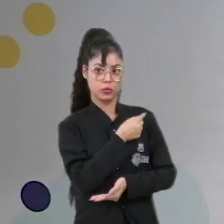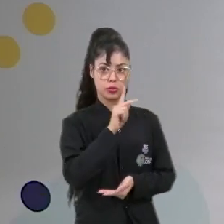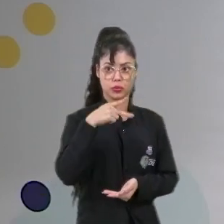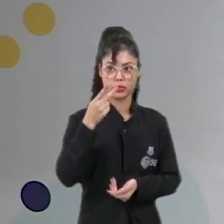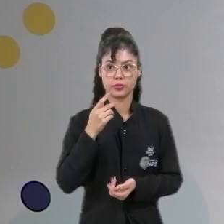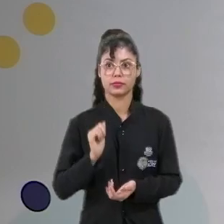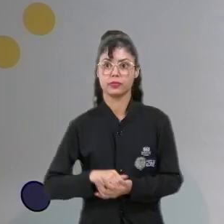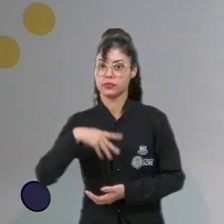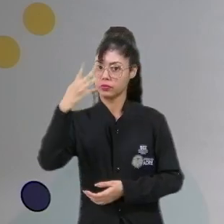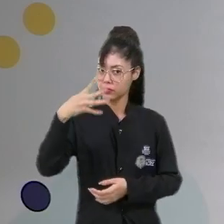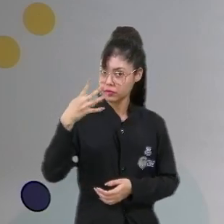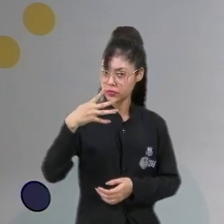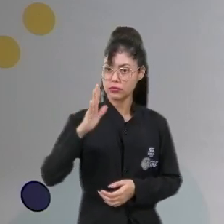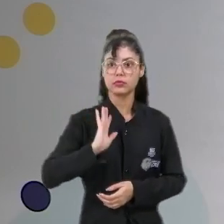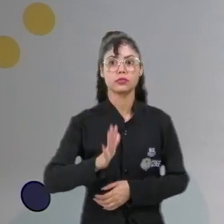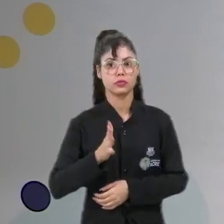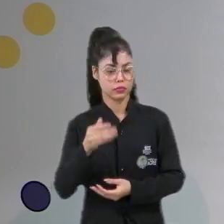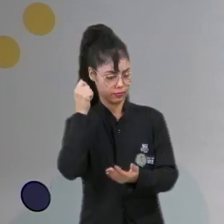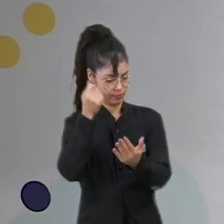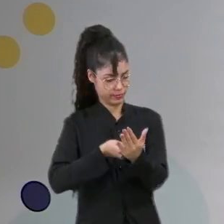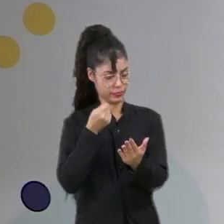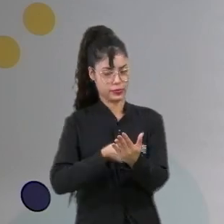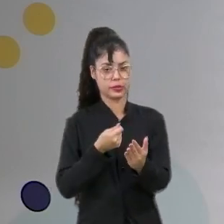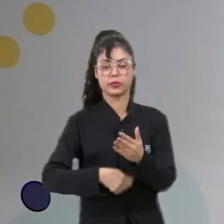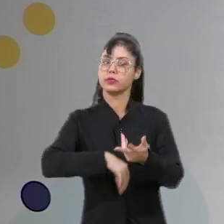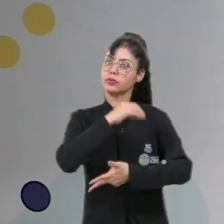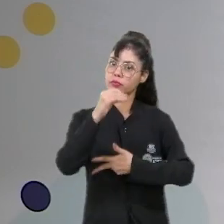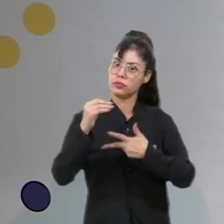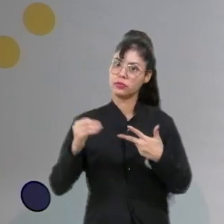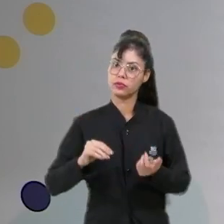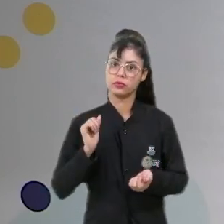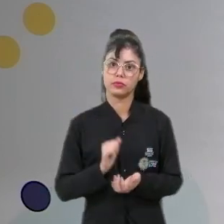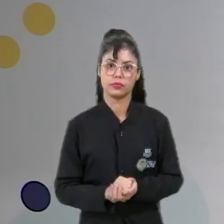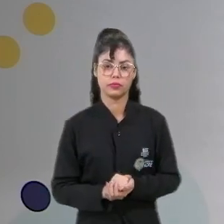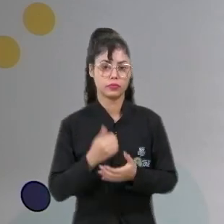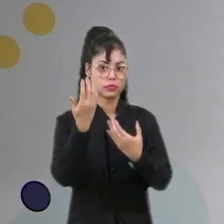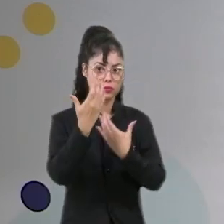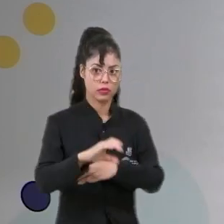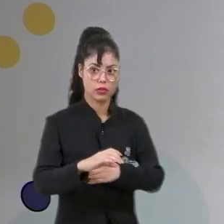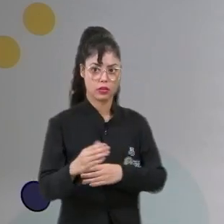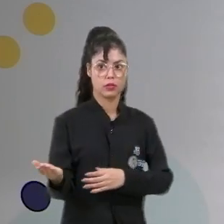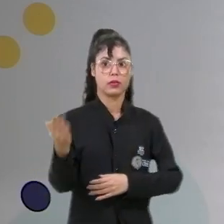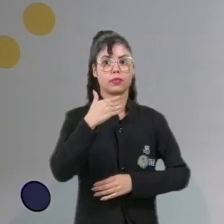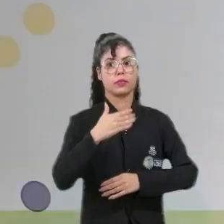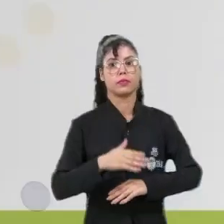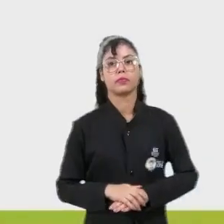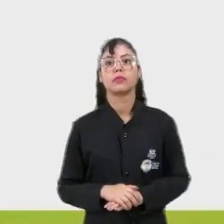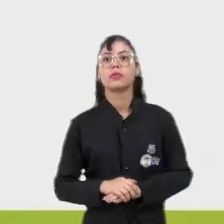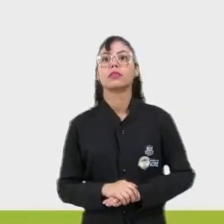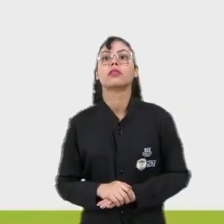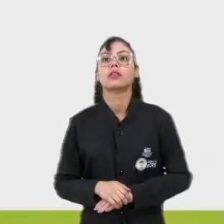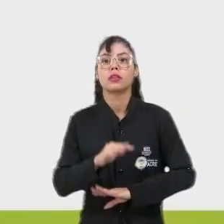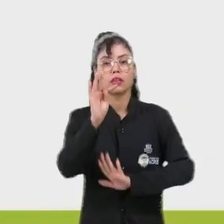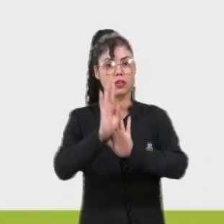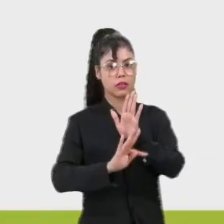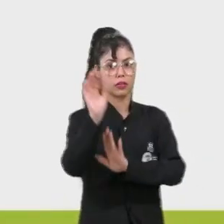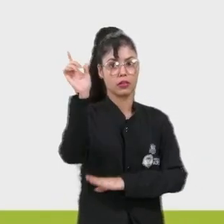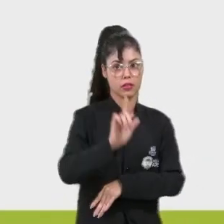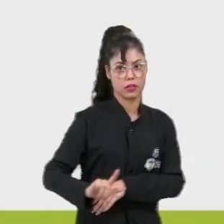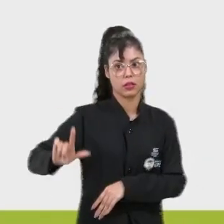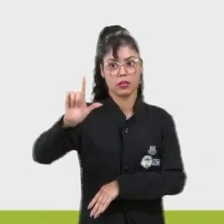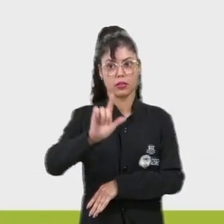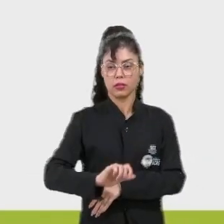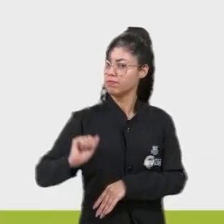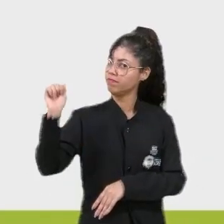do quarto conteúdo mais cobrado no Enem, nos vestibulares, tá bom? Vamos lá. Vamos falar sobre o texto